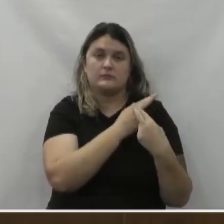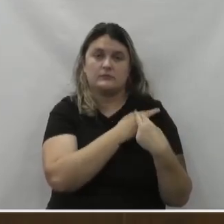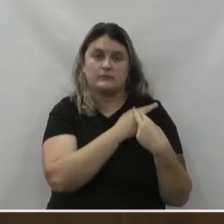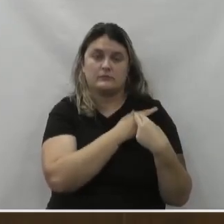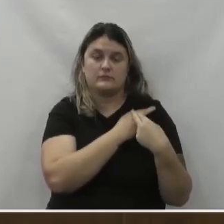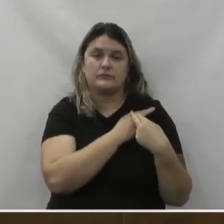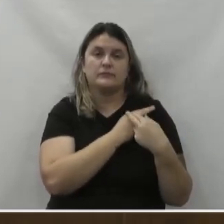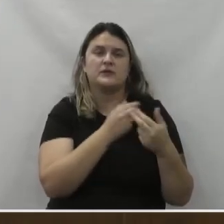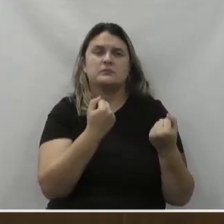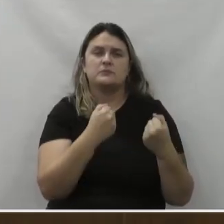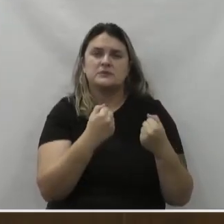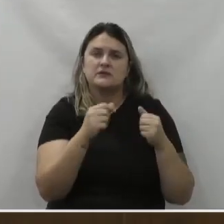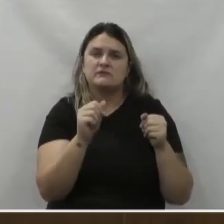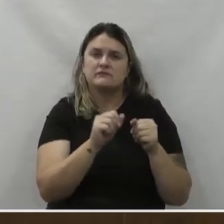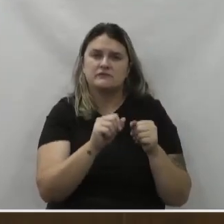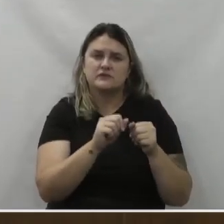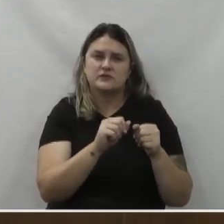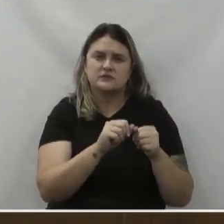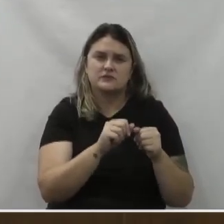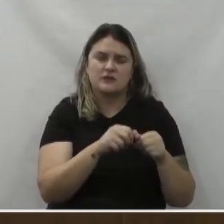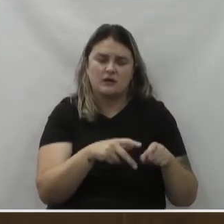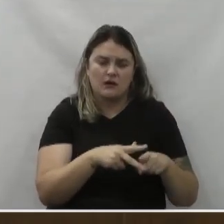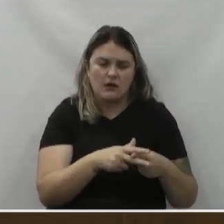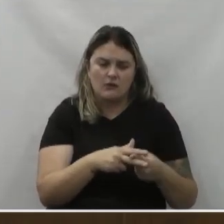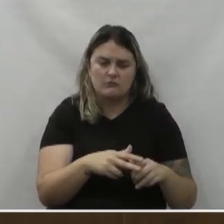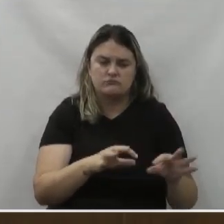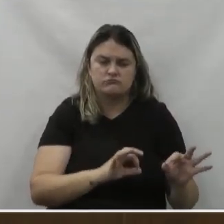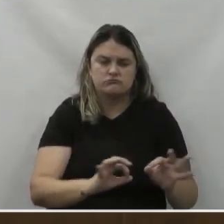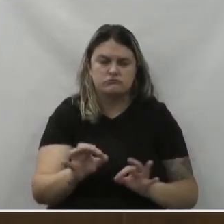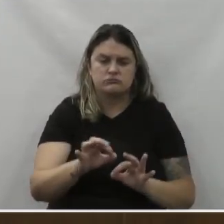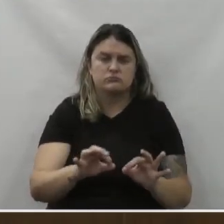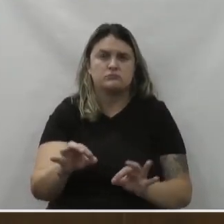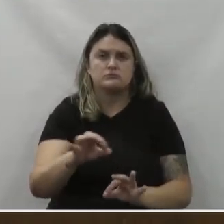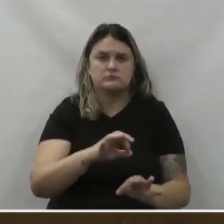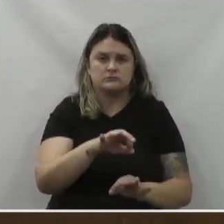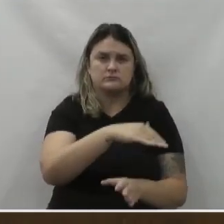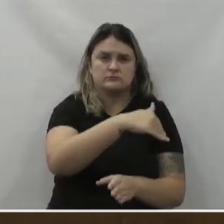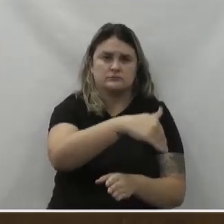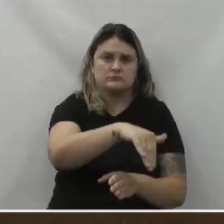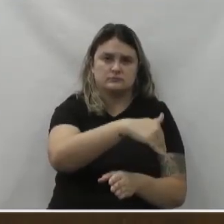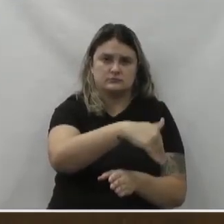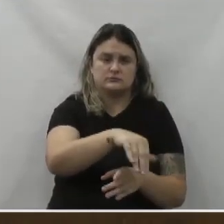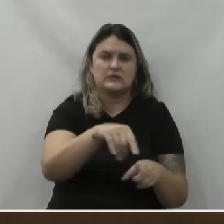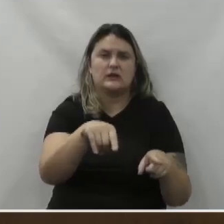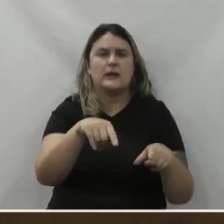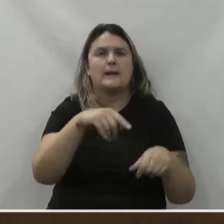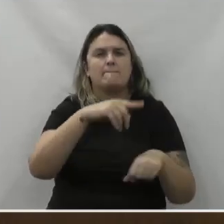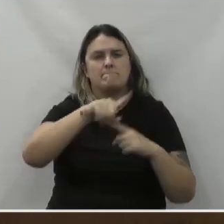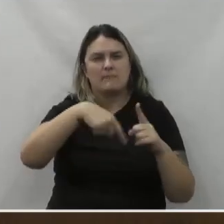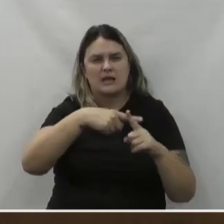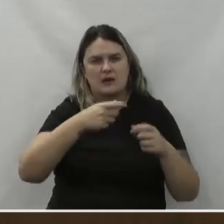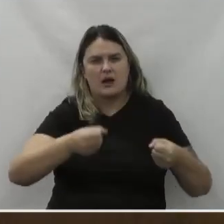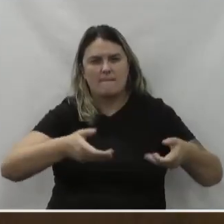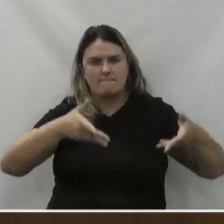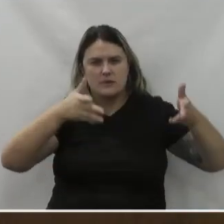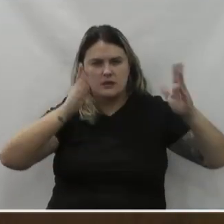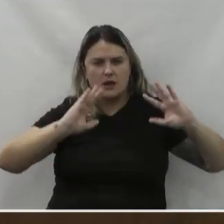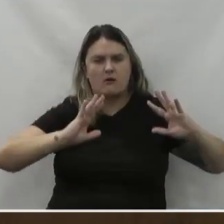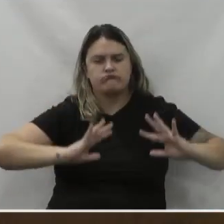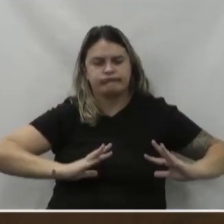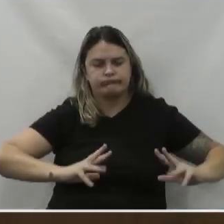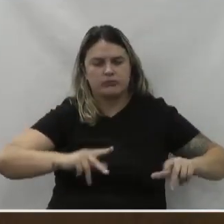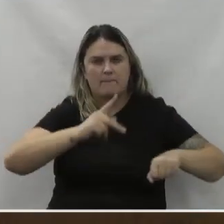que sejam realizadas obras de manutenção viária com patrulhamento e colocação de pedra